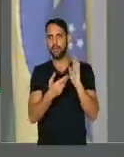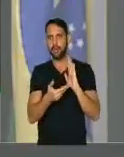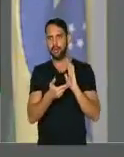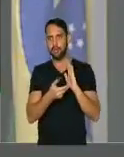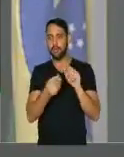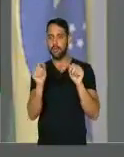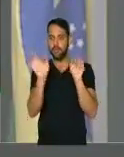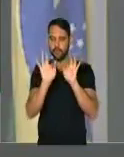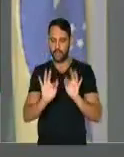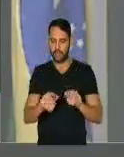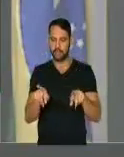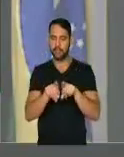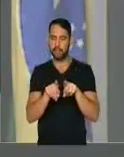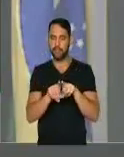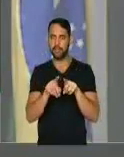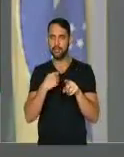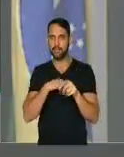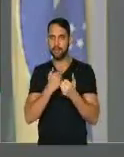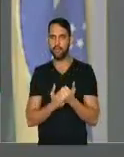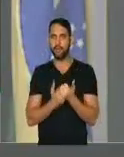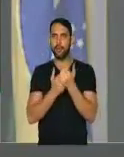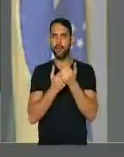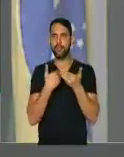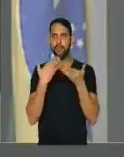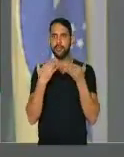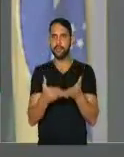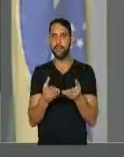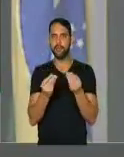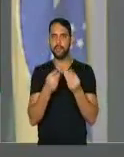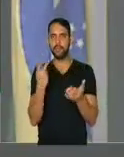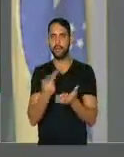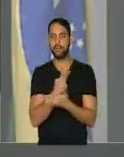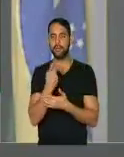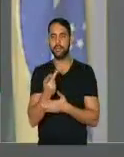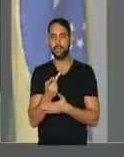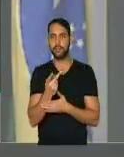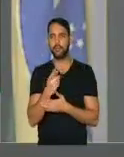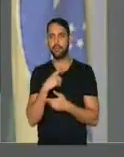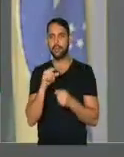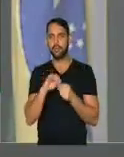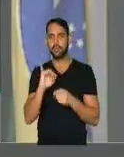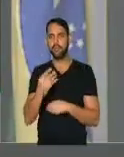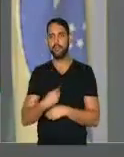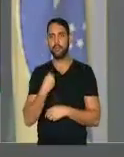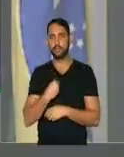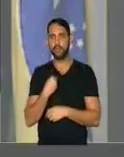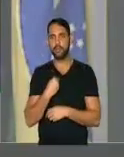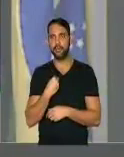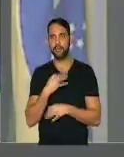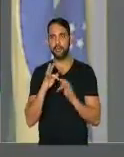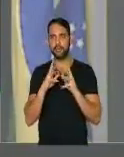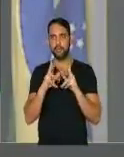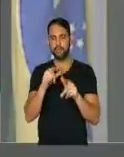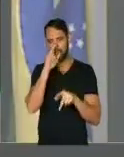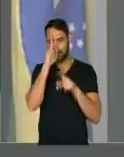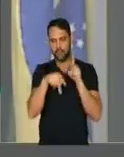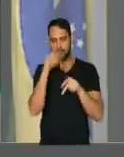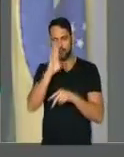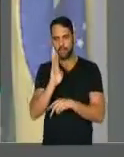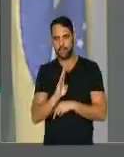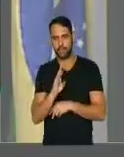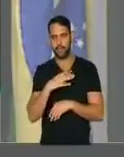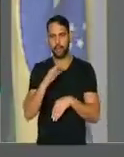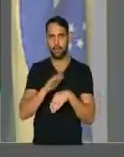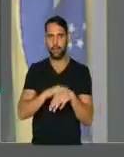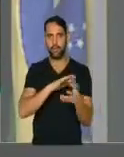Deputados. Eu fico feliz também de ter contribuído, participado para que isso acontecesse, para dar oportunidade, né, de todos os brasileiros